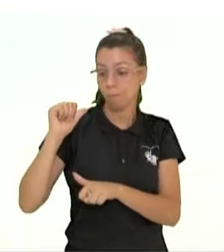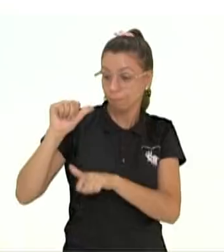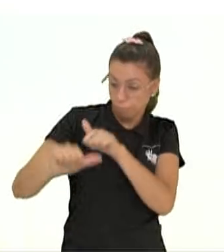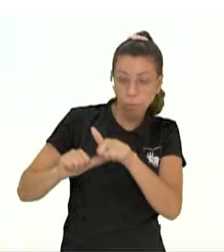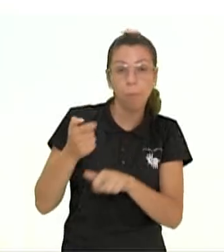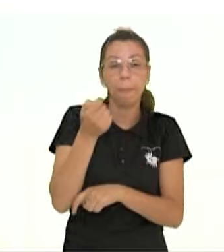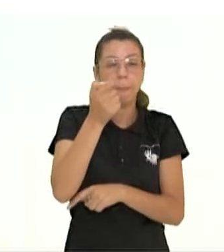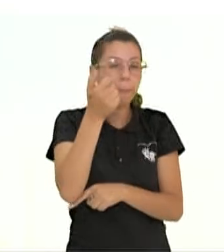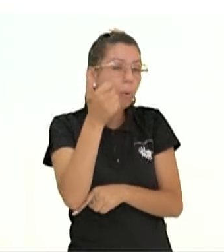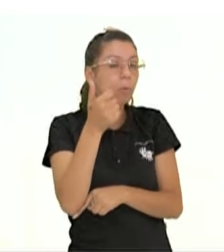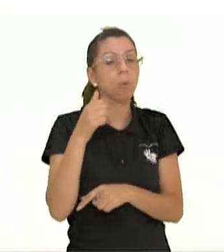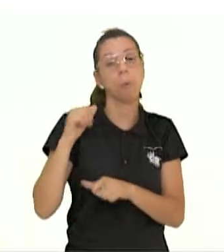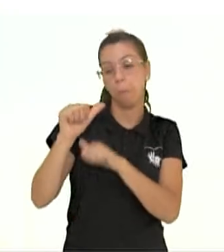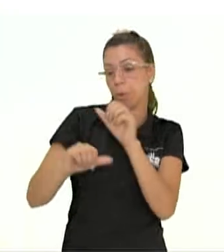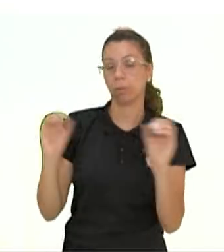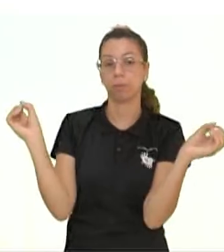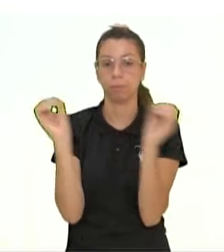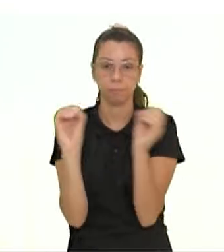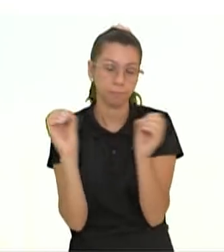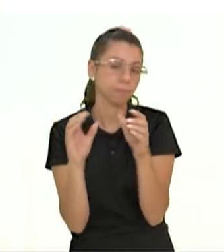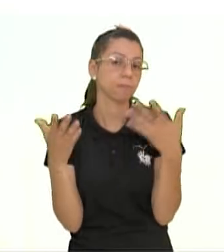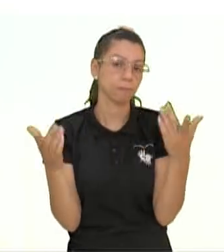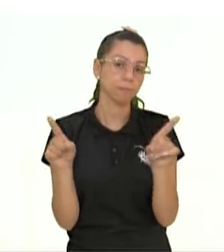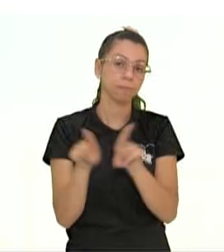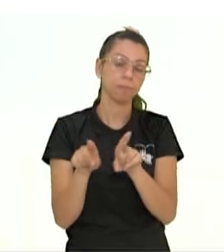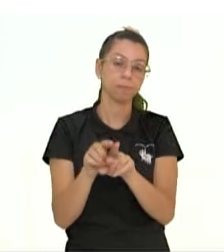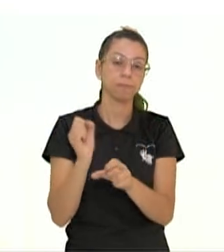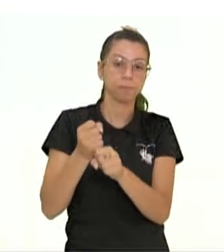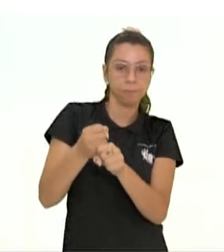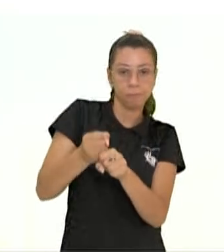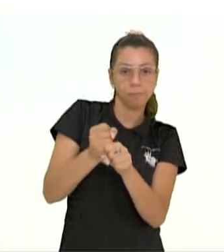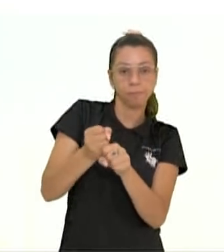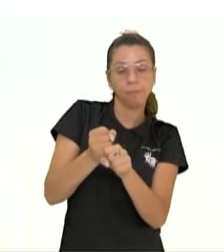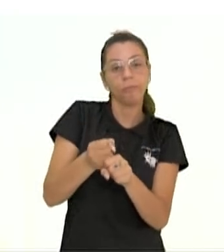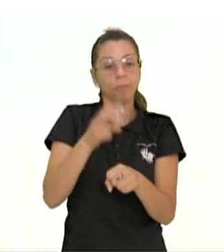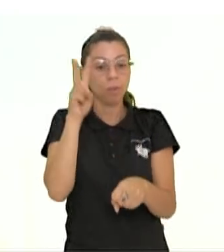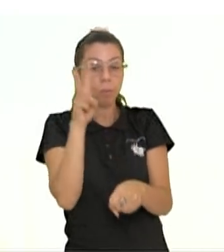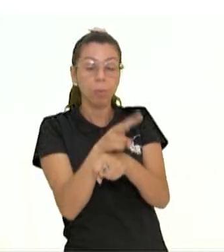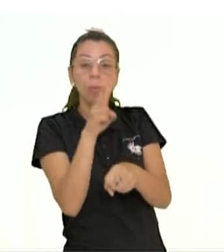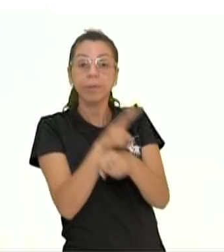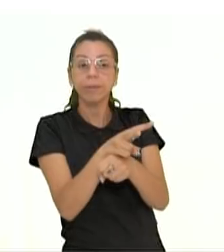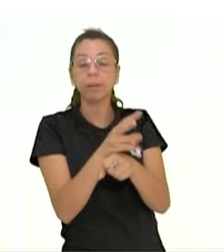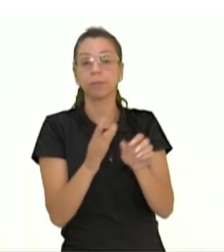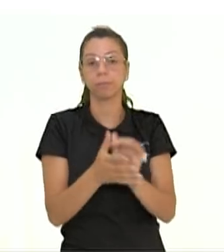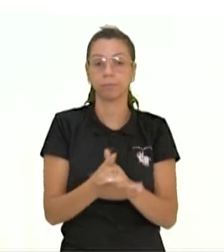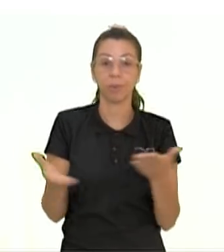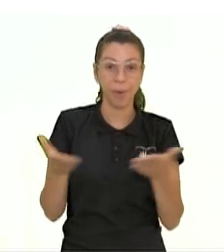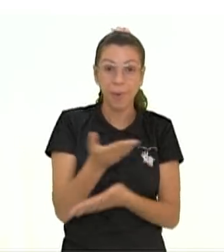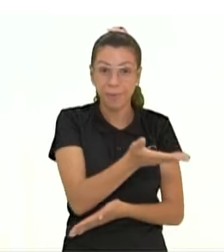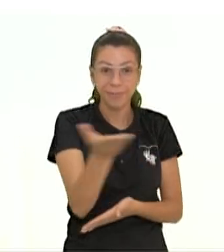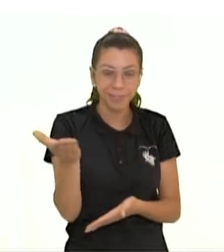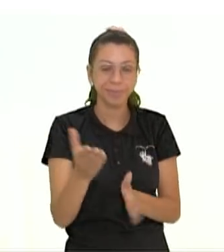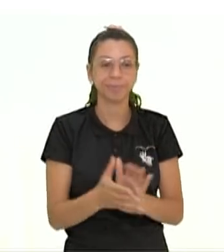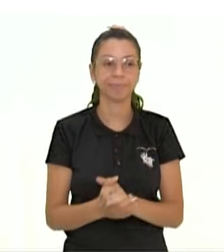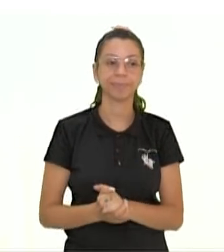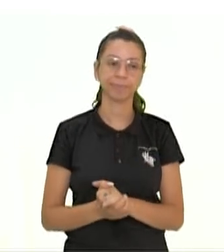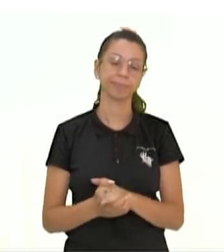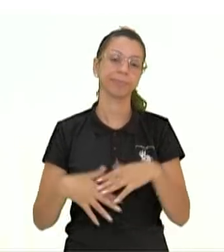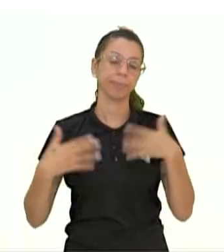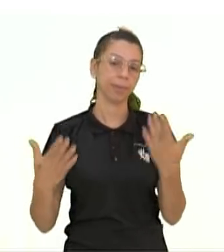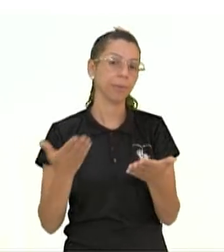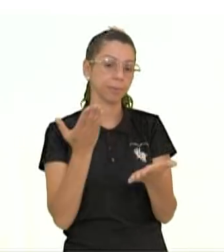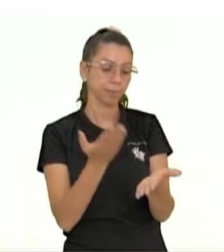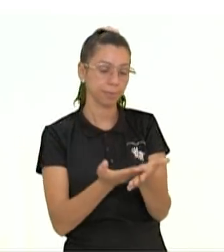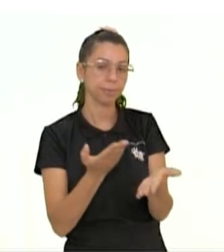pouco, como, por exemplo, as construções que são preservadas. Agora é com vocês, galerinha. De acordo com o